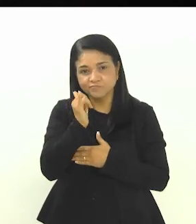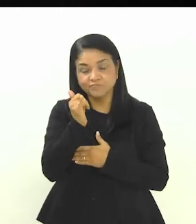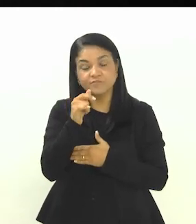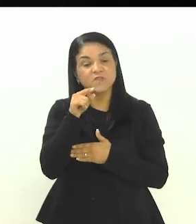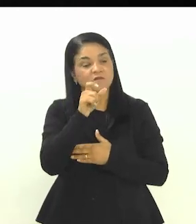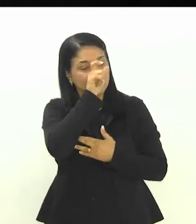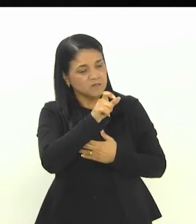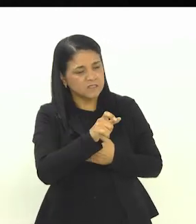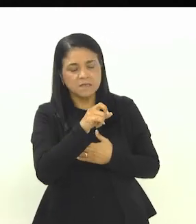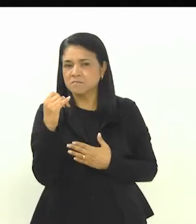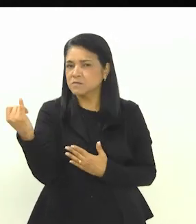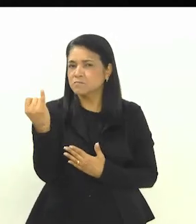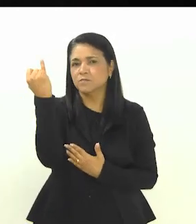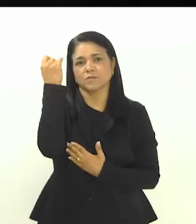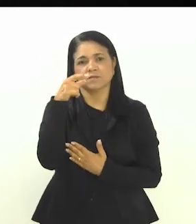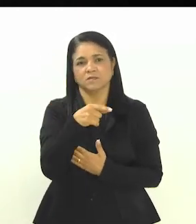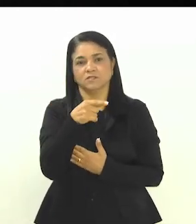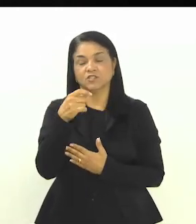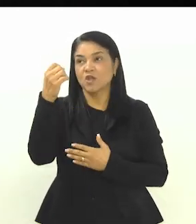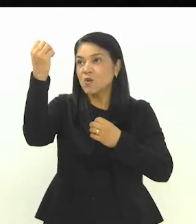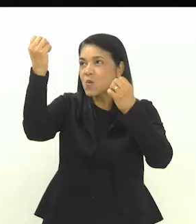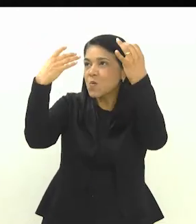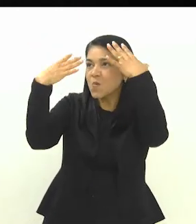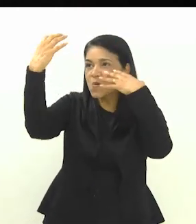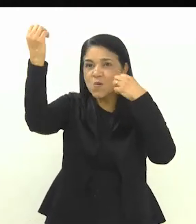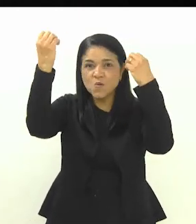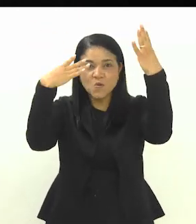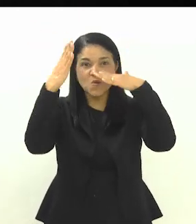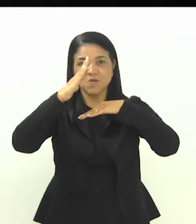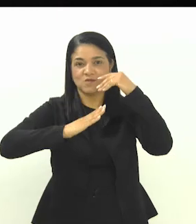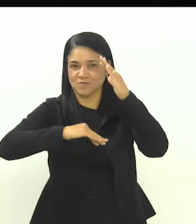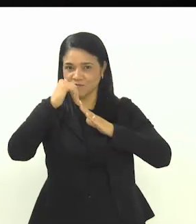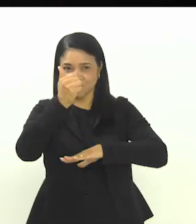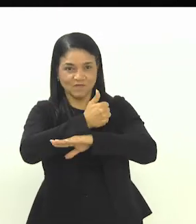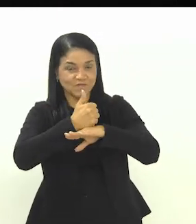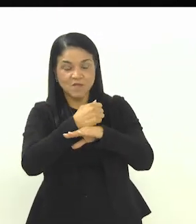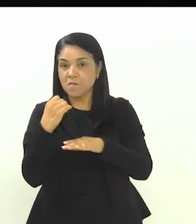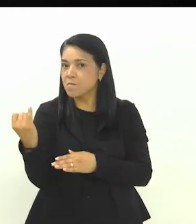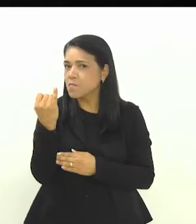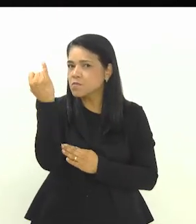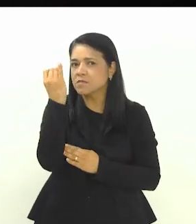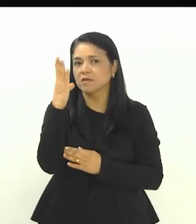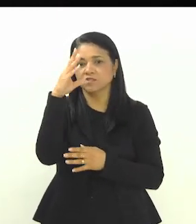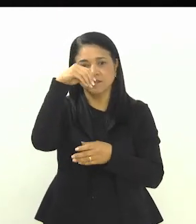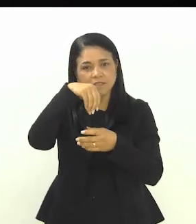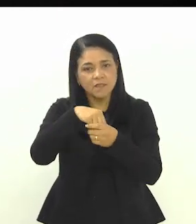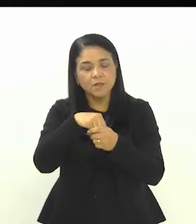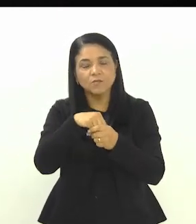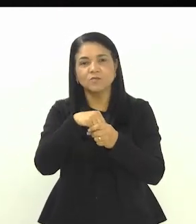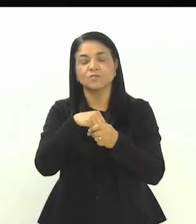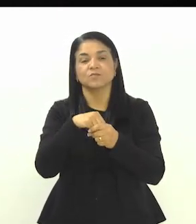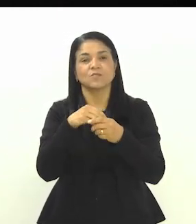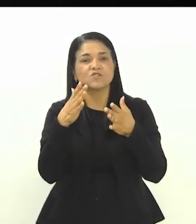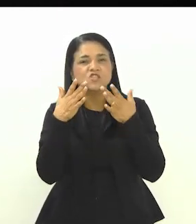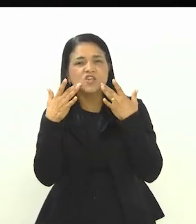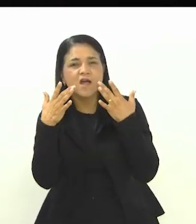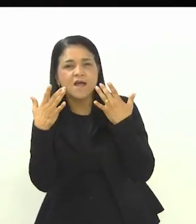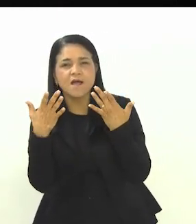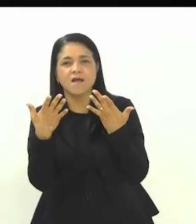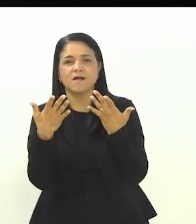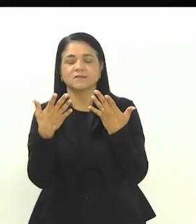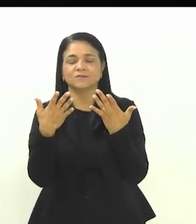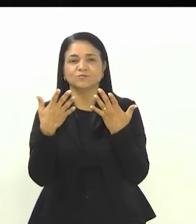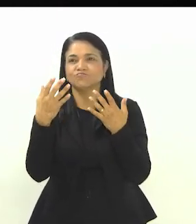fundamental, né? Por conta das iluminações, né? Iluminação é uma coisa importantíssima, né? No teatro, onde